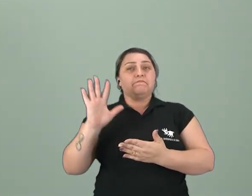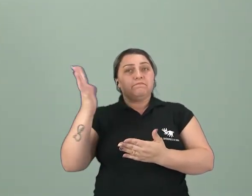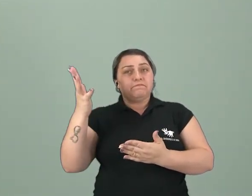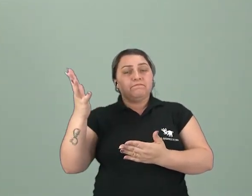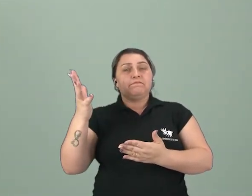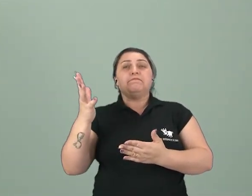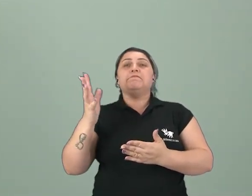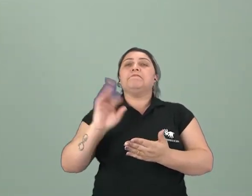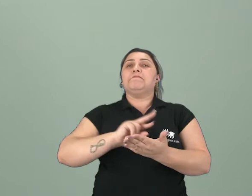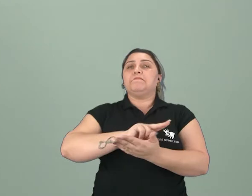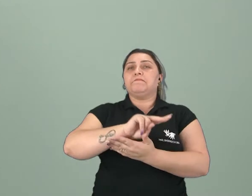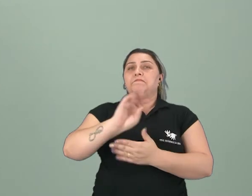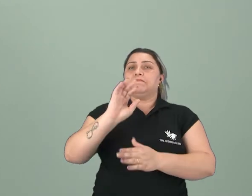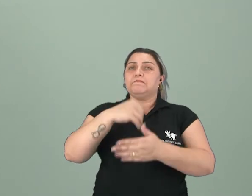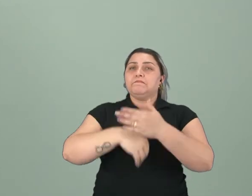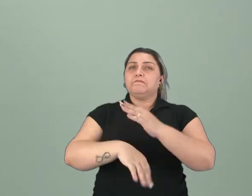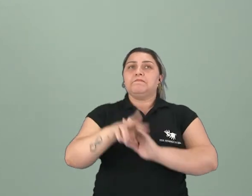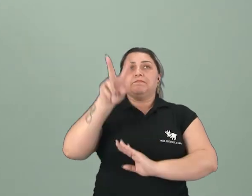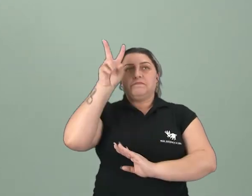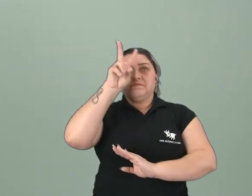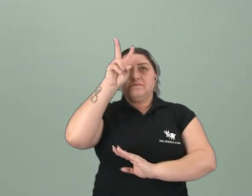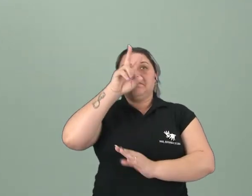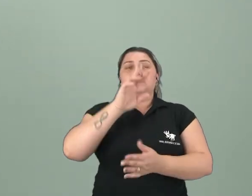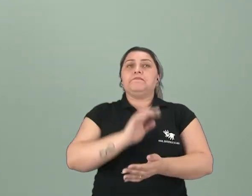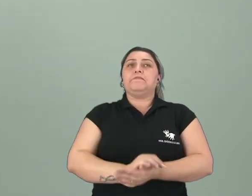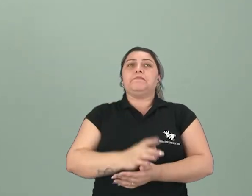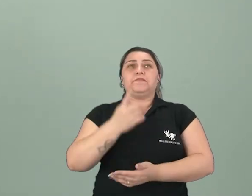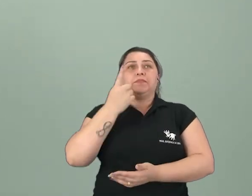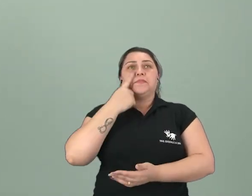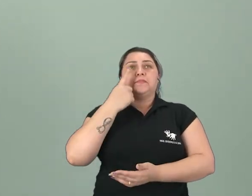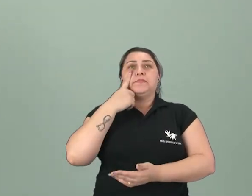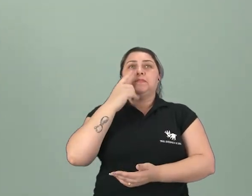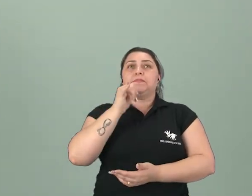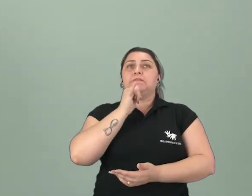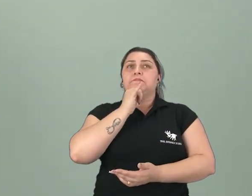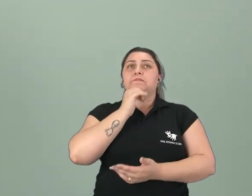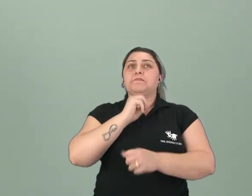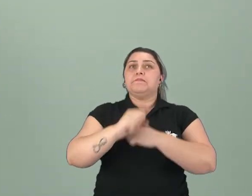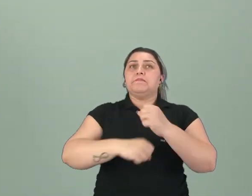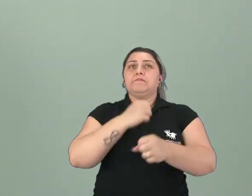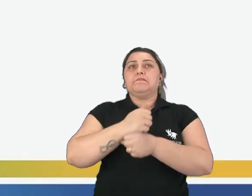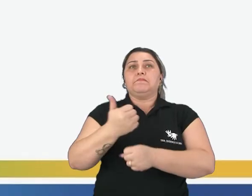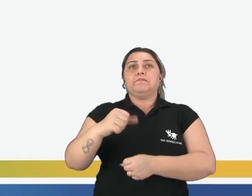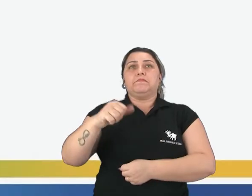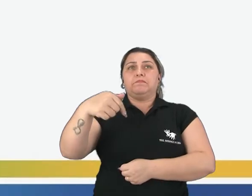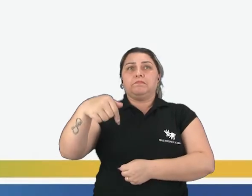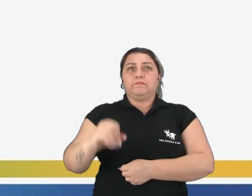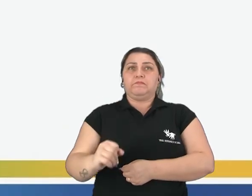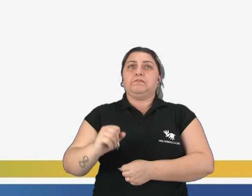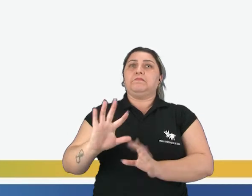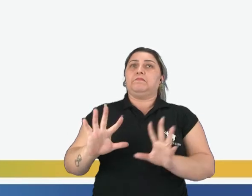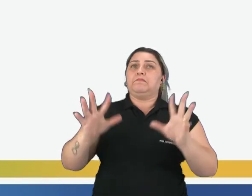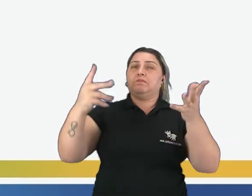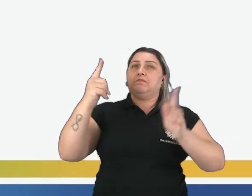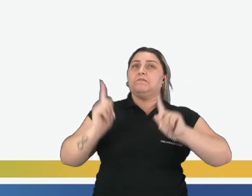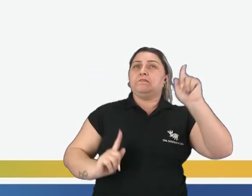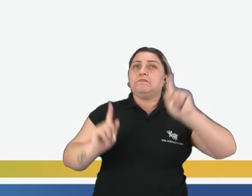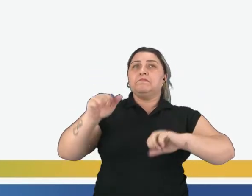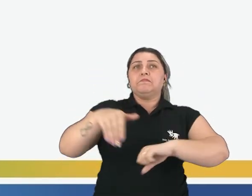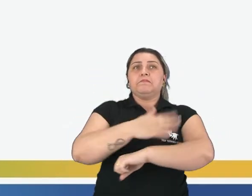acontecendo várias coisas dentro de uma história. Olhem só um exemplo. Na década de